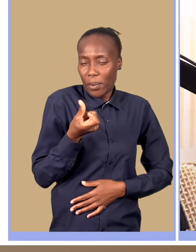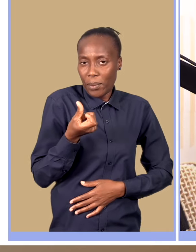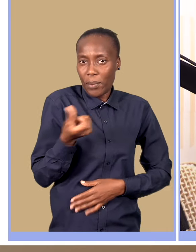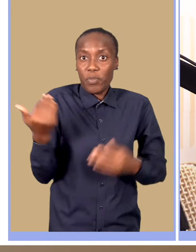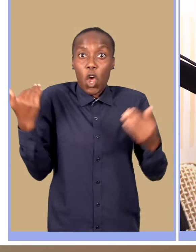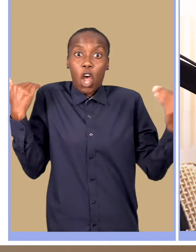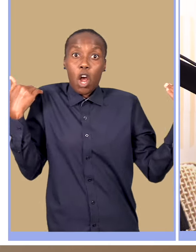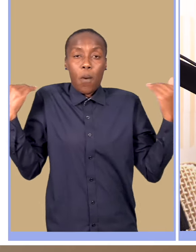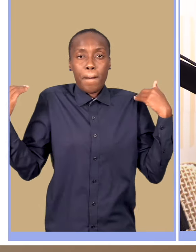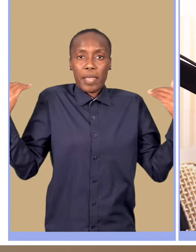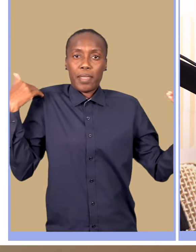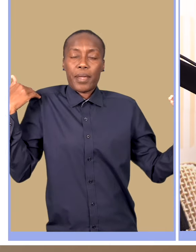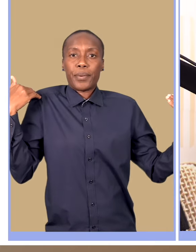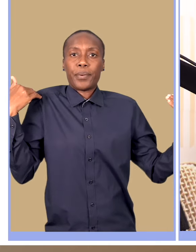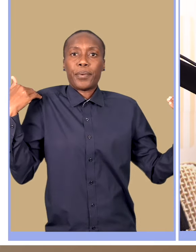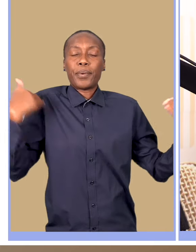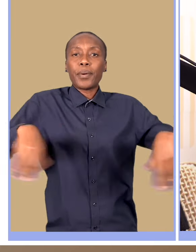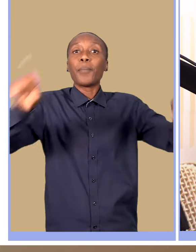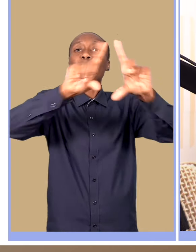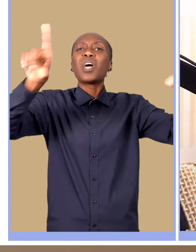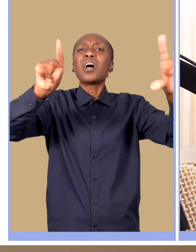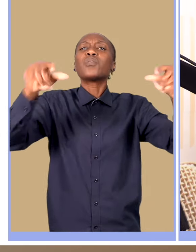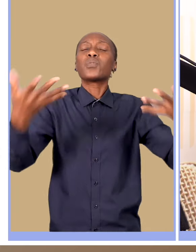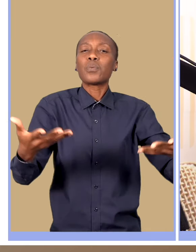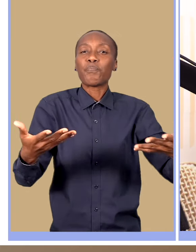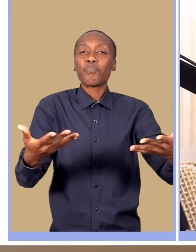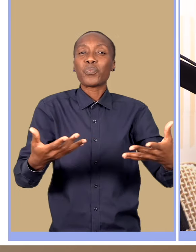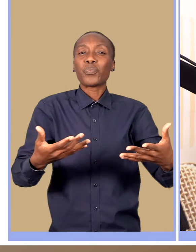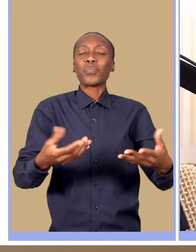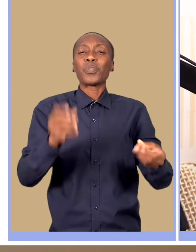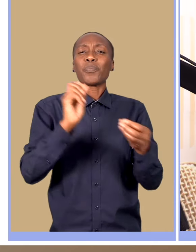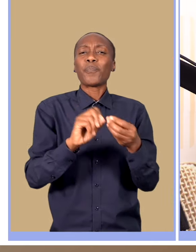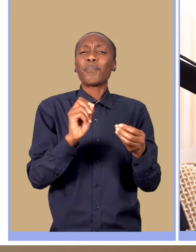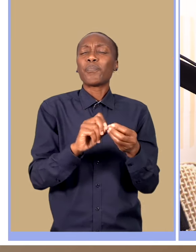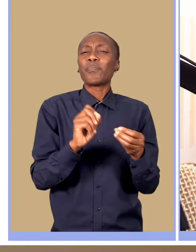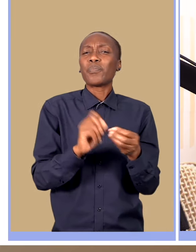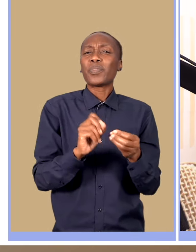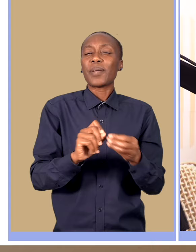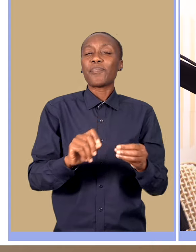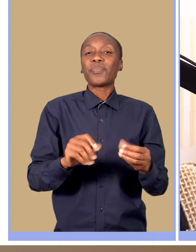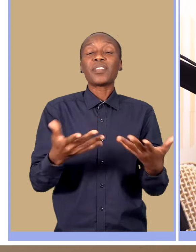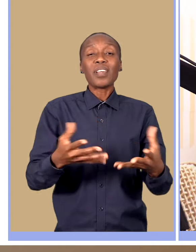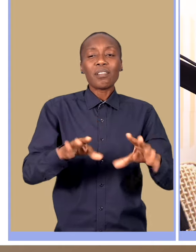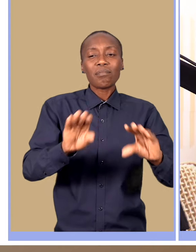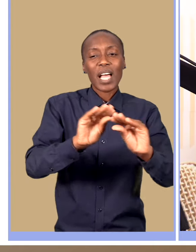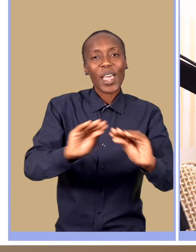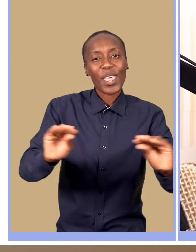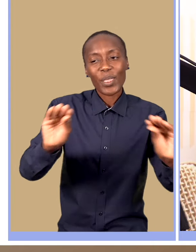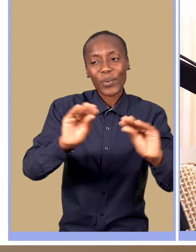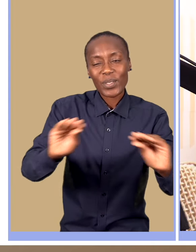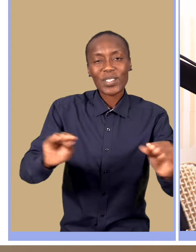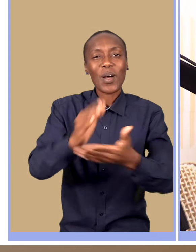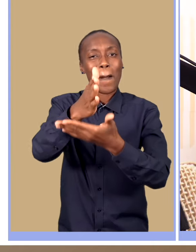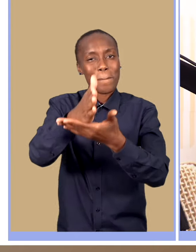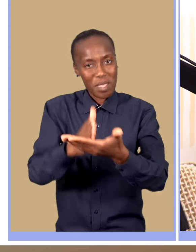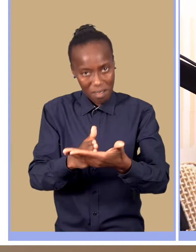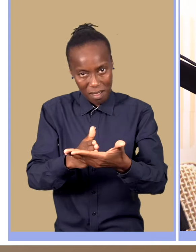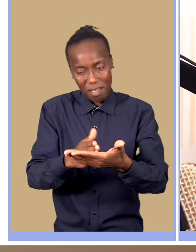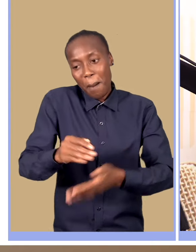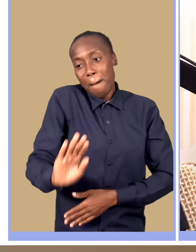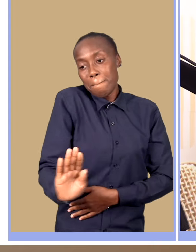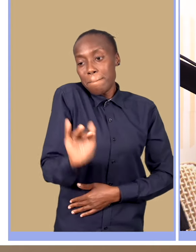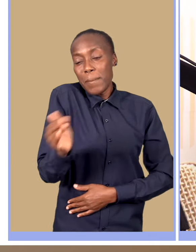um comentário em relação à componente 2 do tema, não é? Que é a questão da educação ambiental